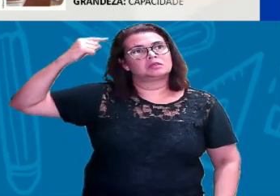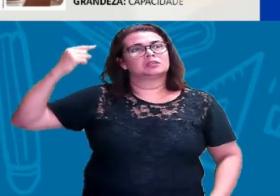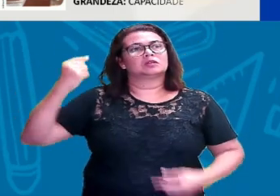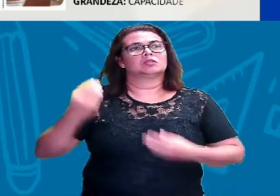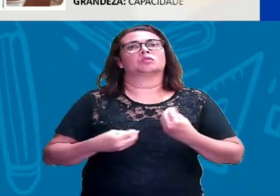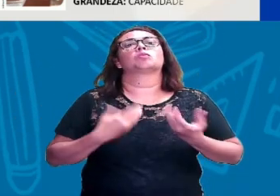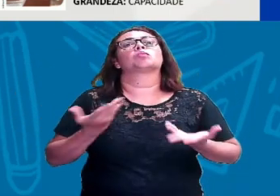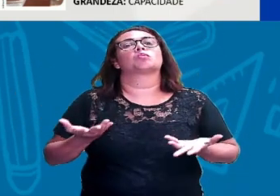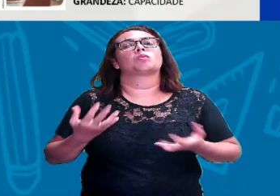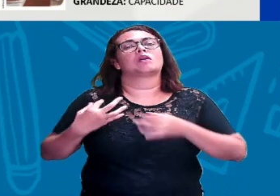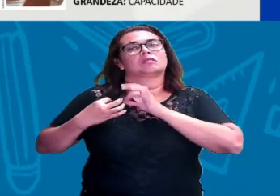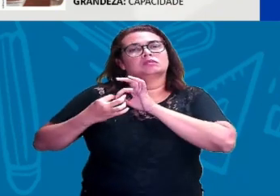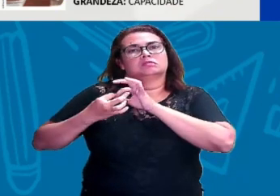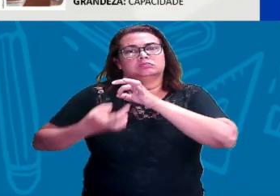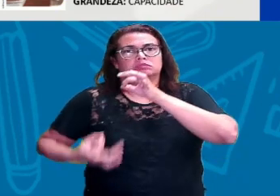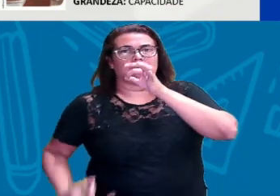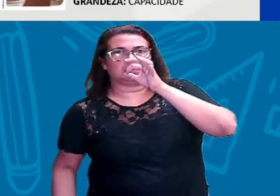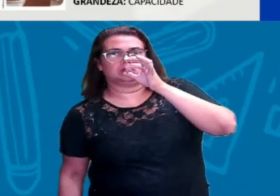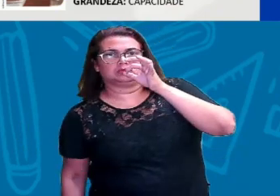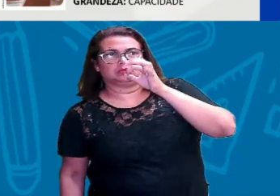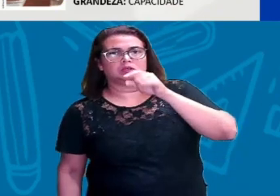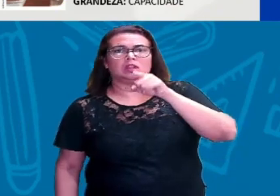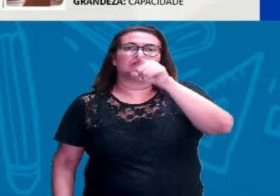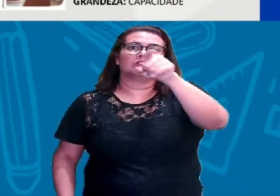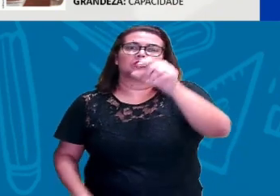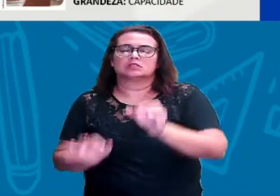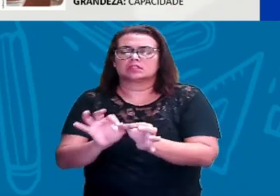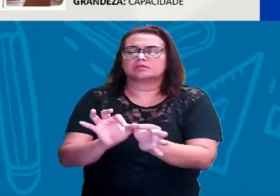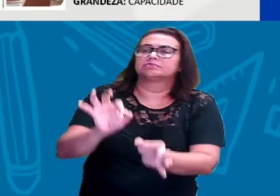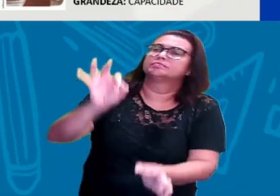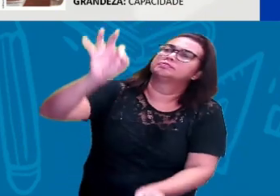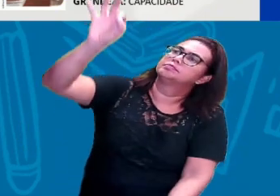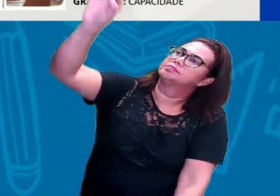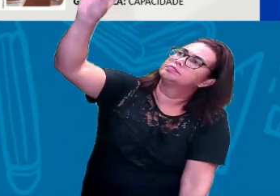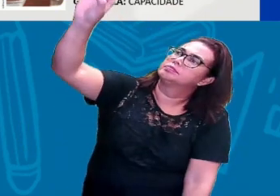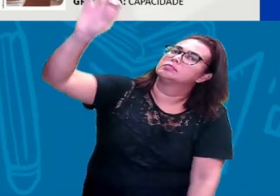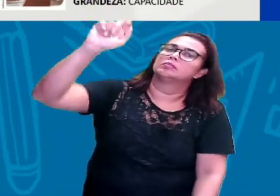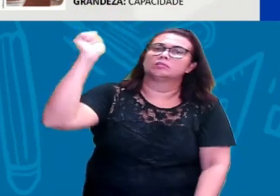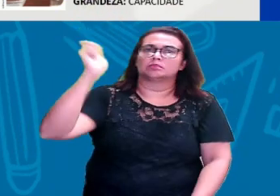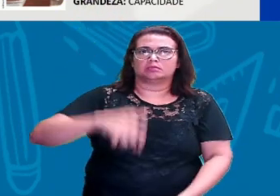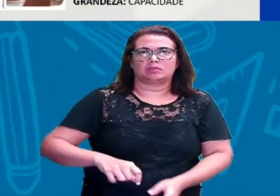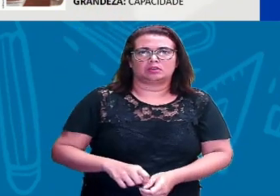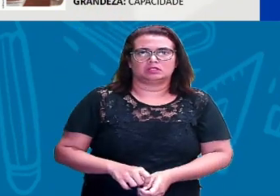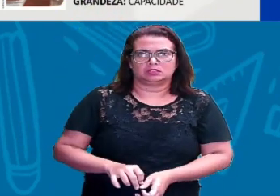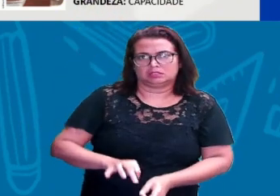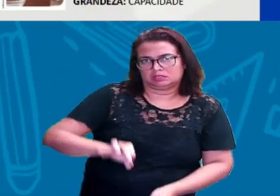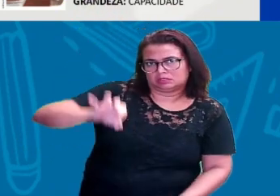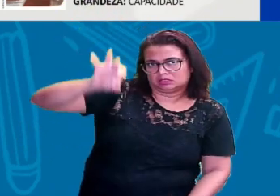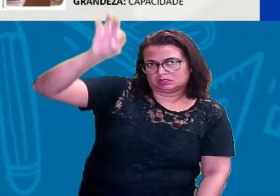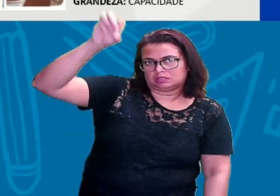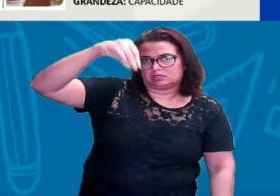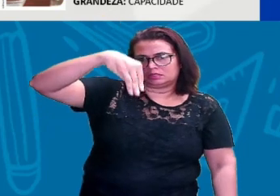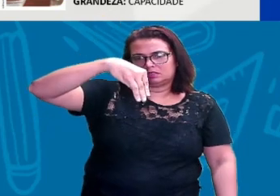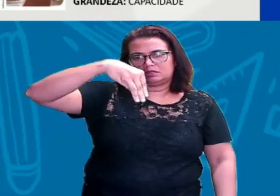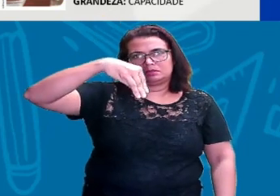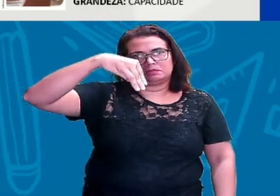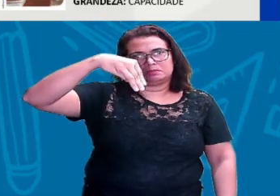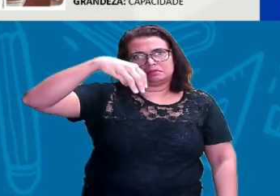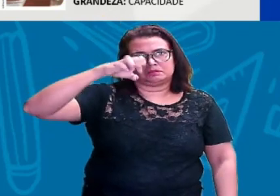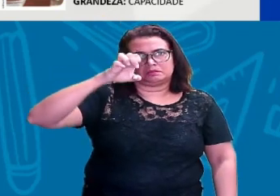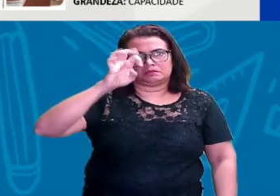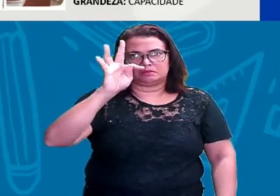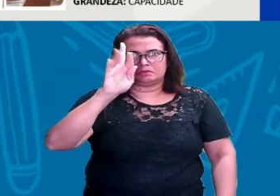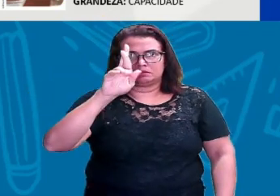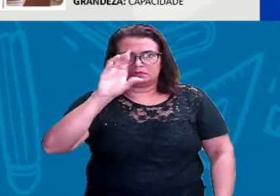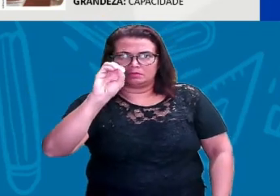quanto é a minha altura, ou a sua altura, você pode medir com o quê? Com o metro, né? A unidade metro. E aí eu